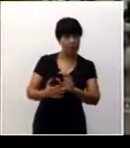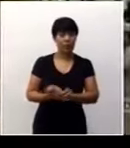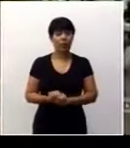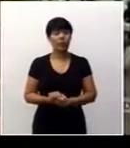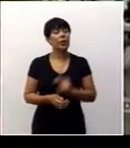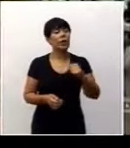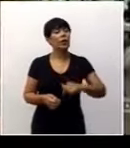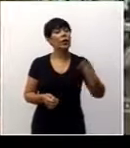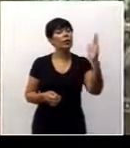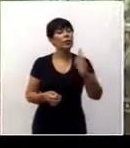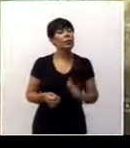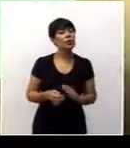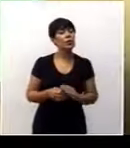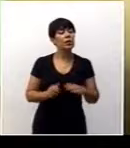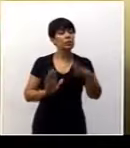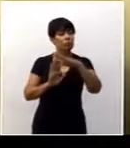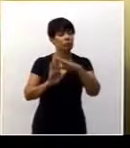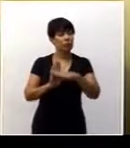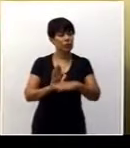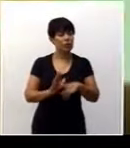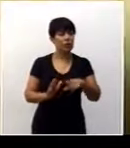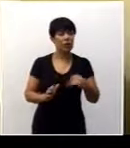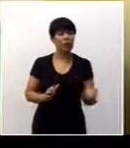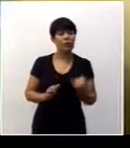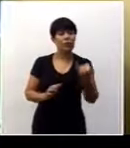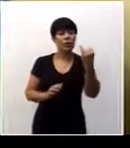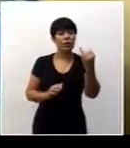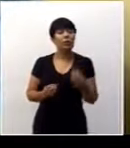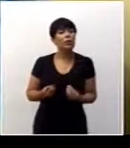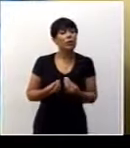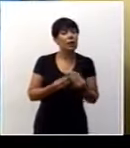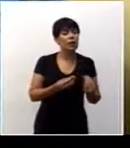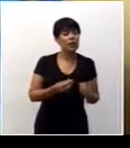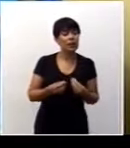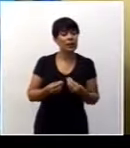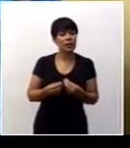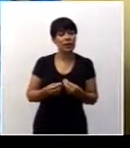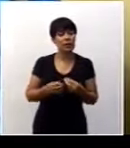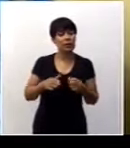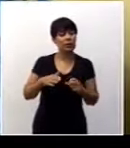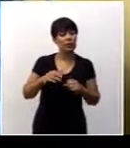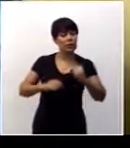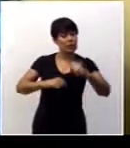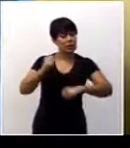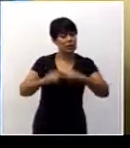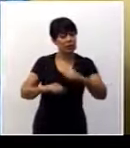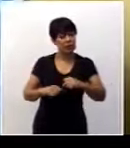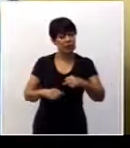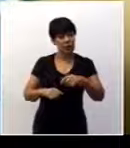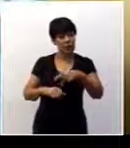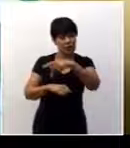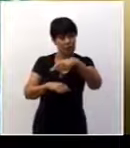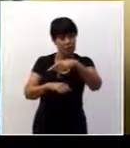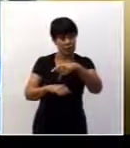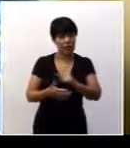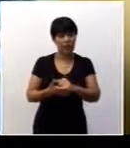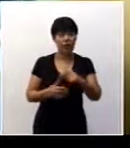No Brasil, o programa tem sido de grande importância para a qualificação da indústria nacional, contratada pelo INPE para produzir